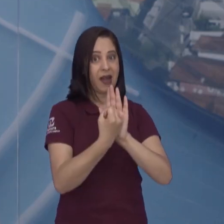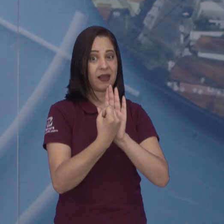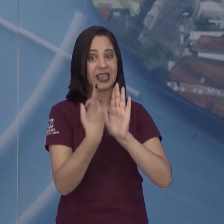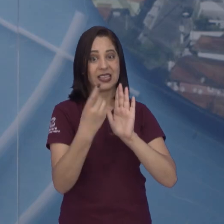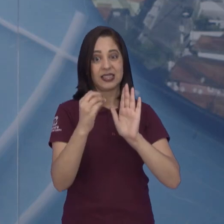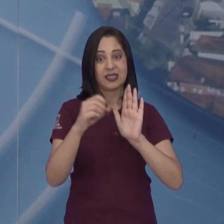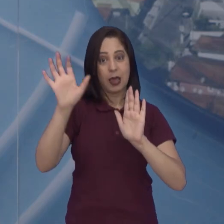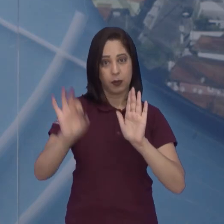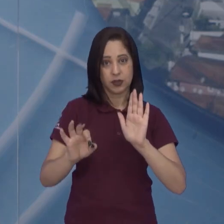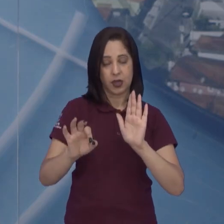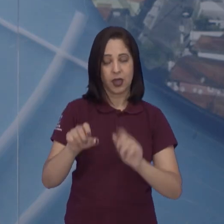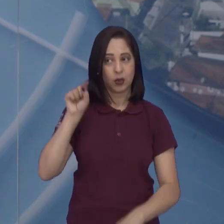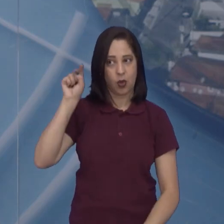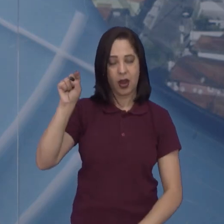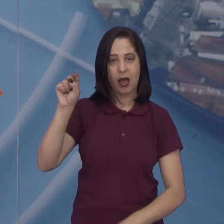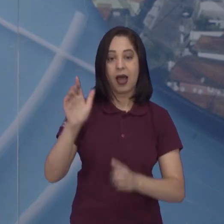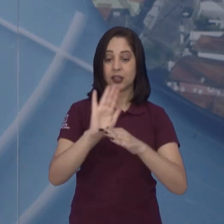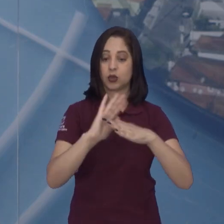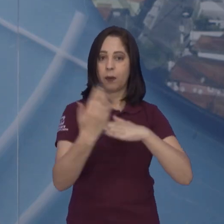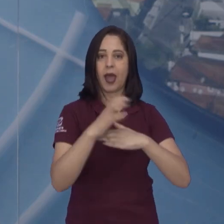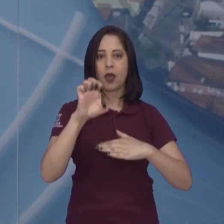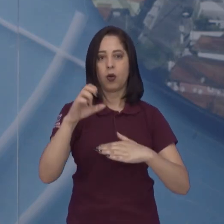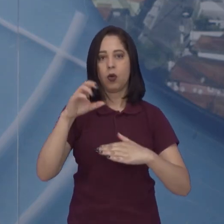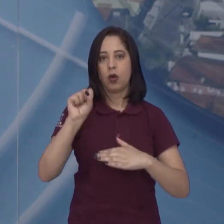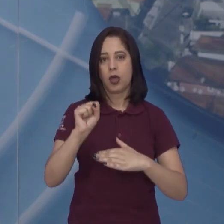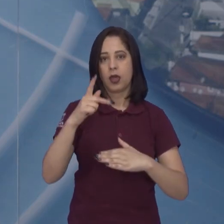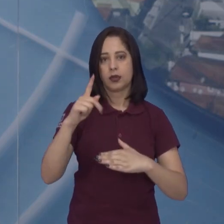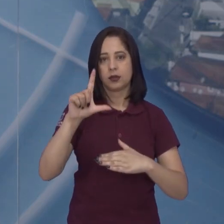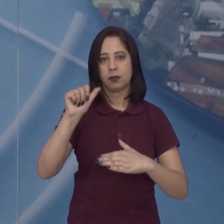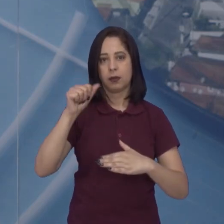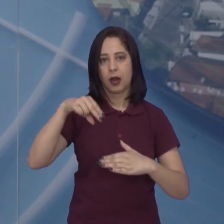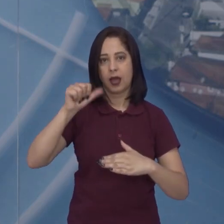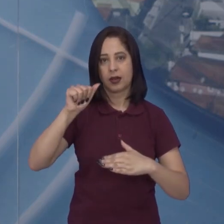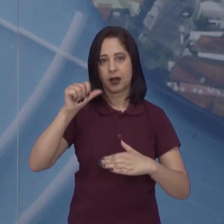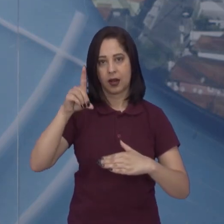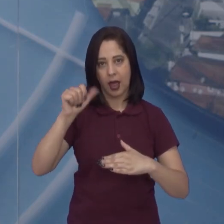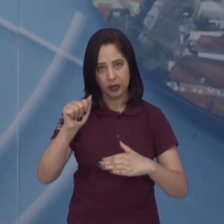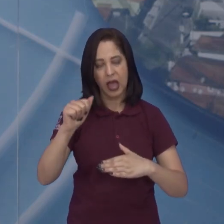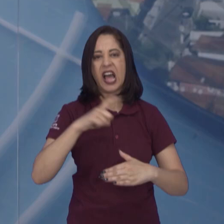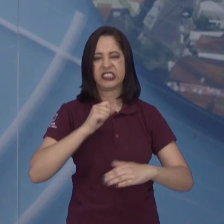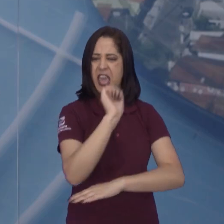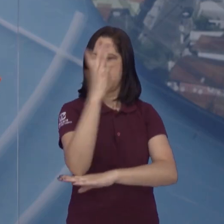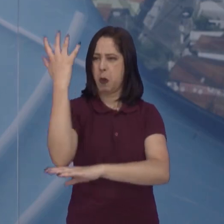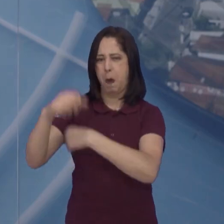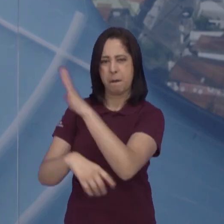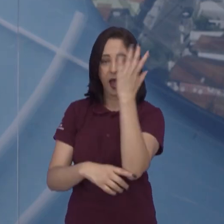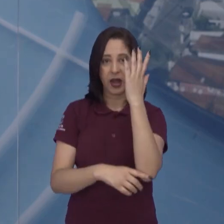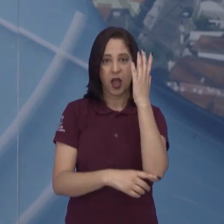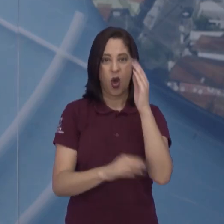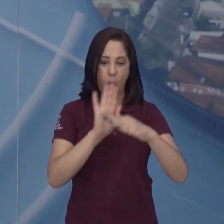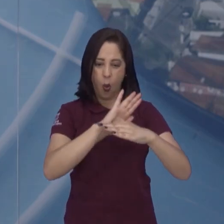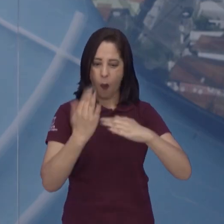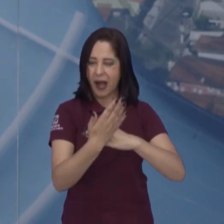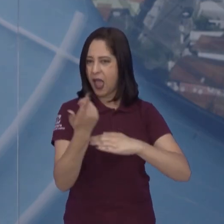o bairro Esplanada, que fica na região oeste da cidade. Os demais deixaram a desejar nesse sentido. Claro, na